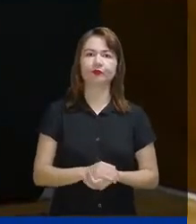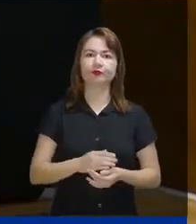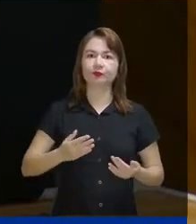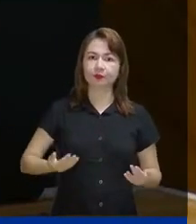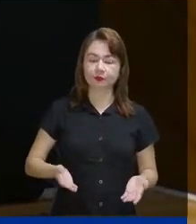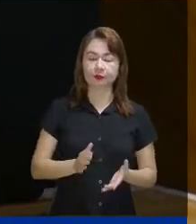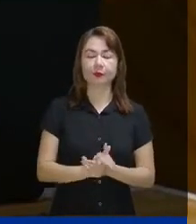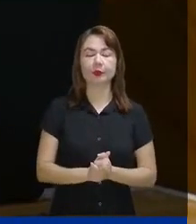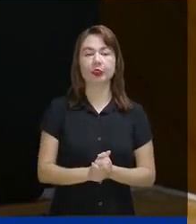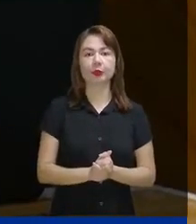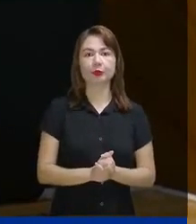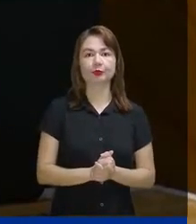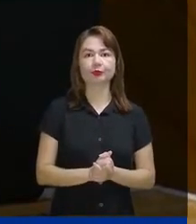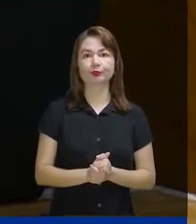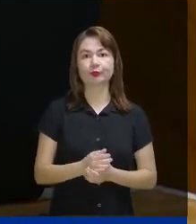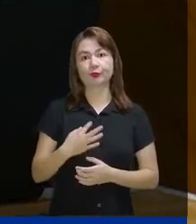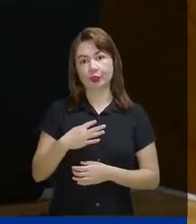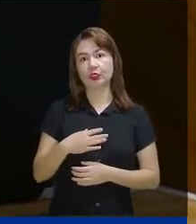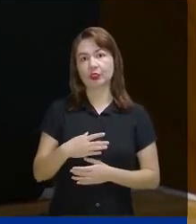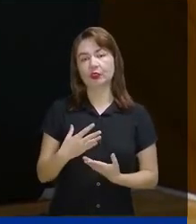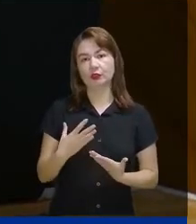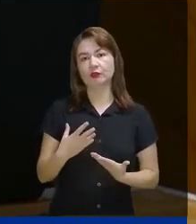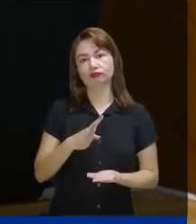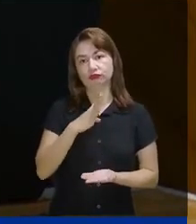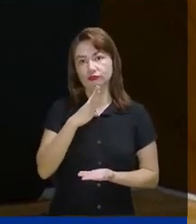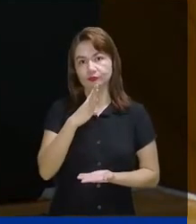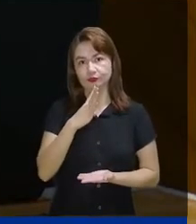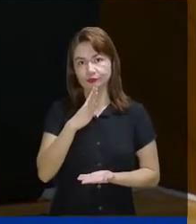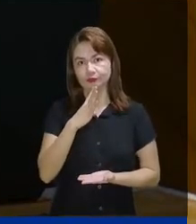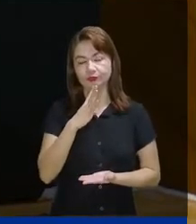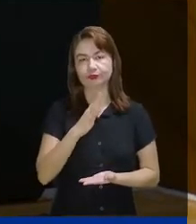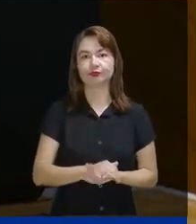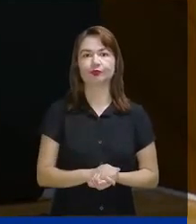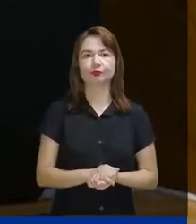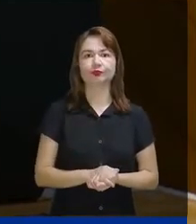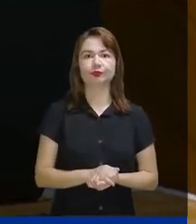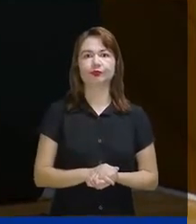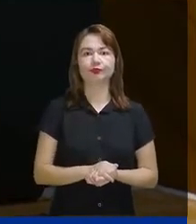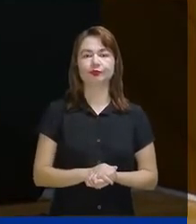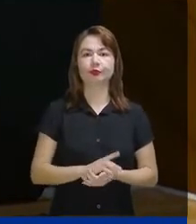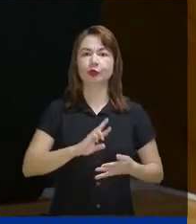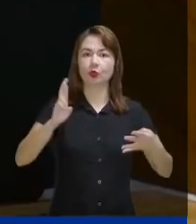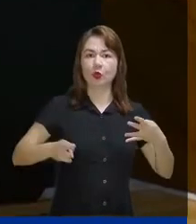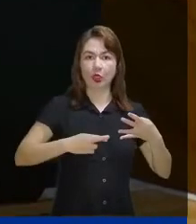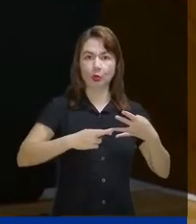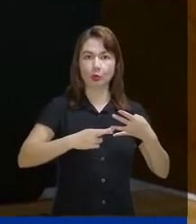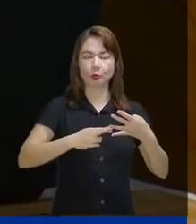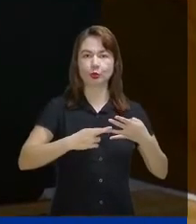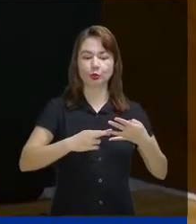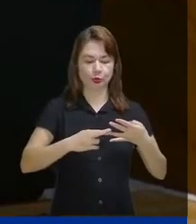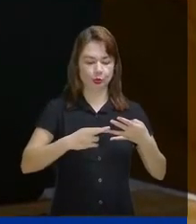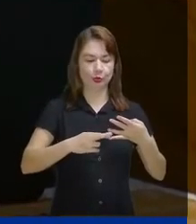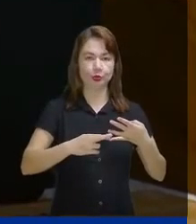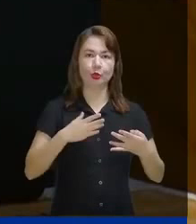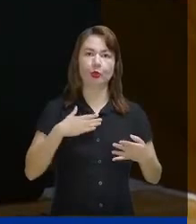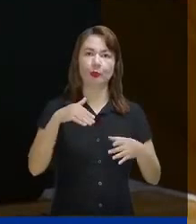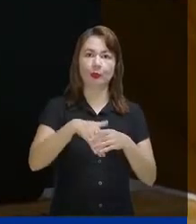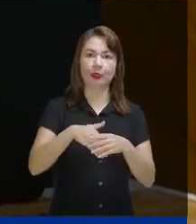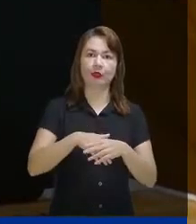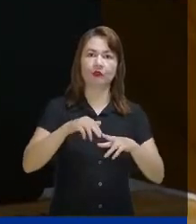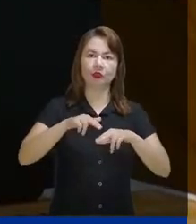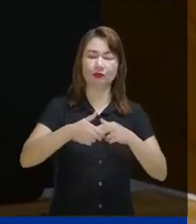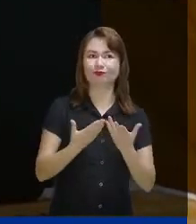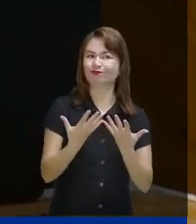Presentes pressupostos, excelente, estou conhecendo. Recurso conhecido. Excelências, meu voto é